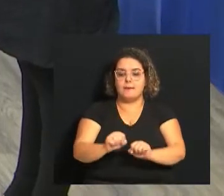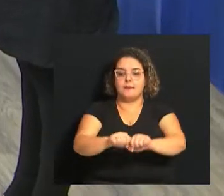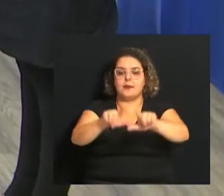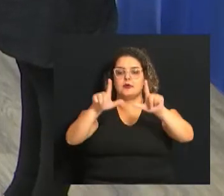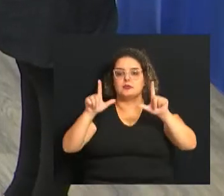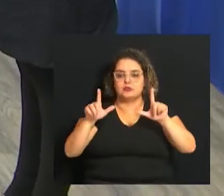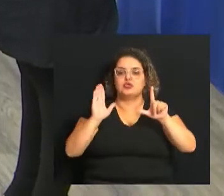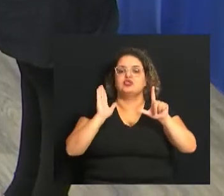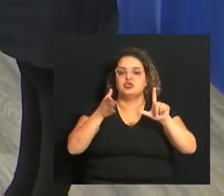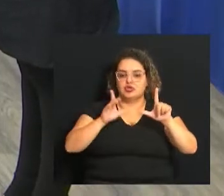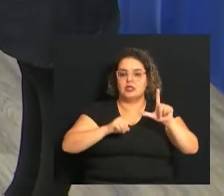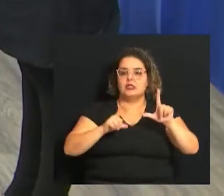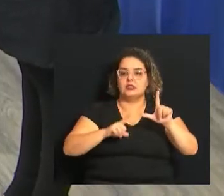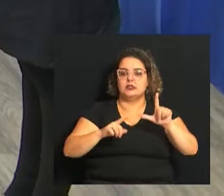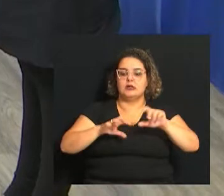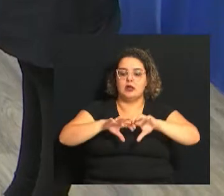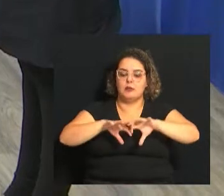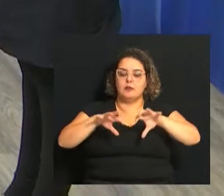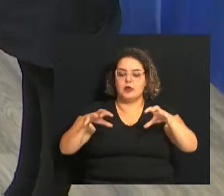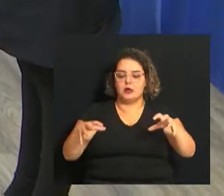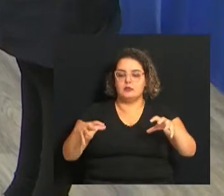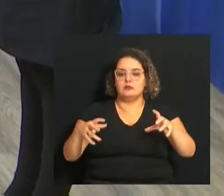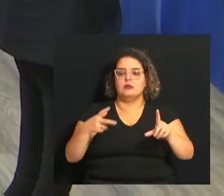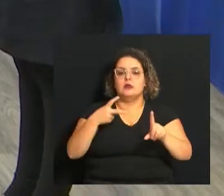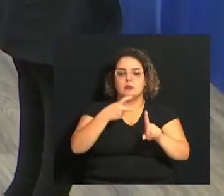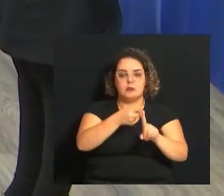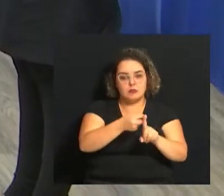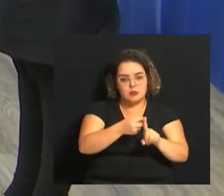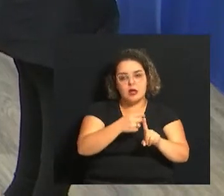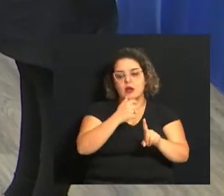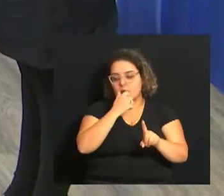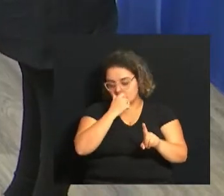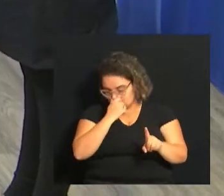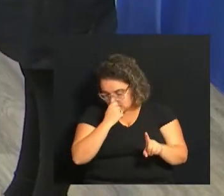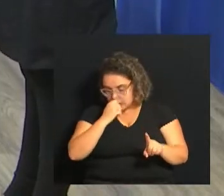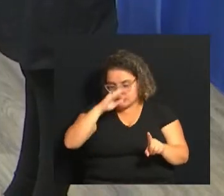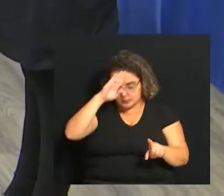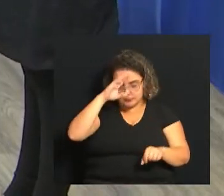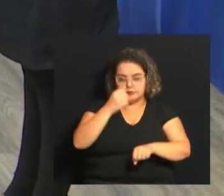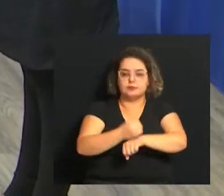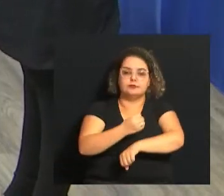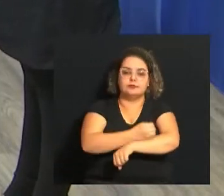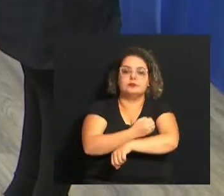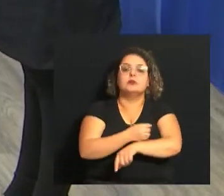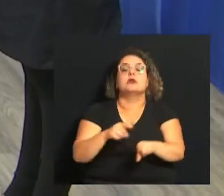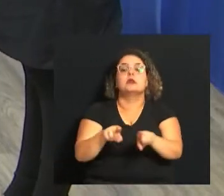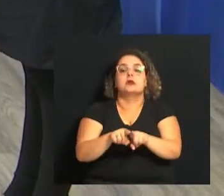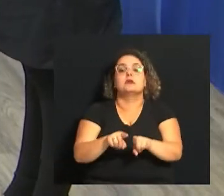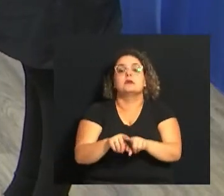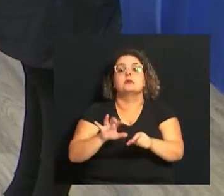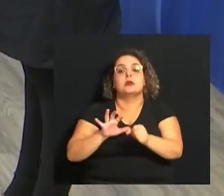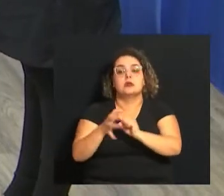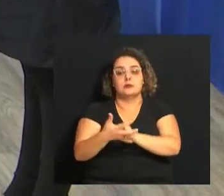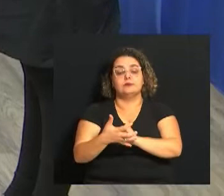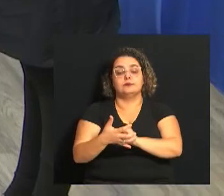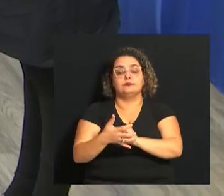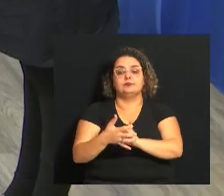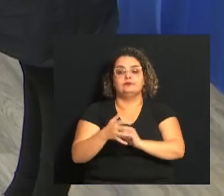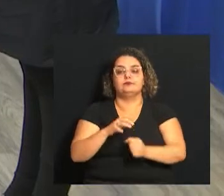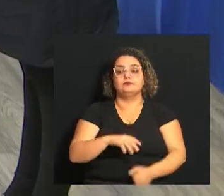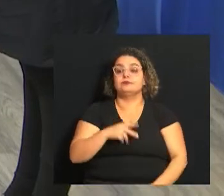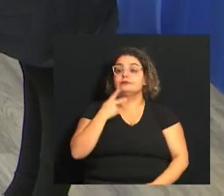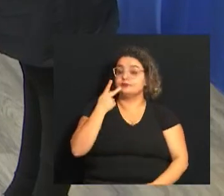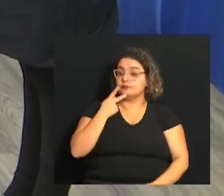já tem essa distinção entre vacinação para gripe, contra sarampo e também contra a Covid-19. Mirna Abreu, a gente fala